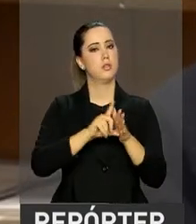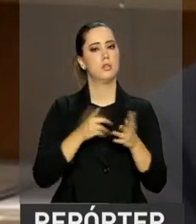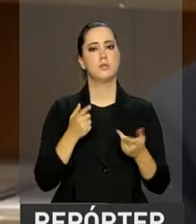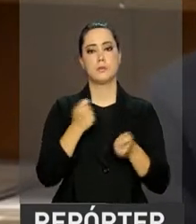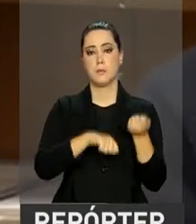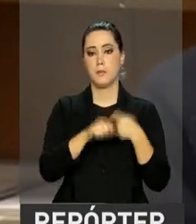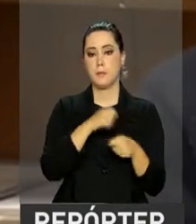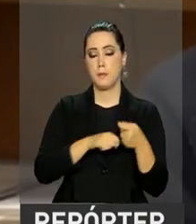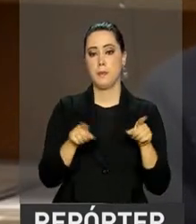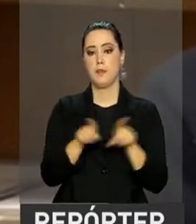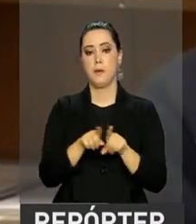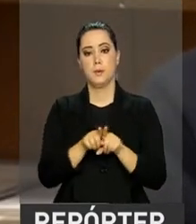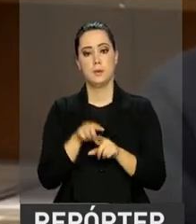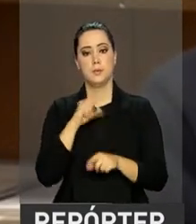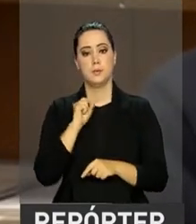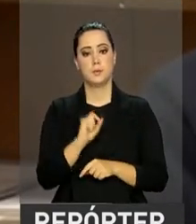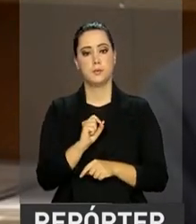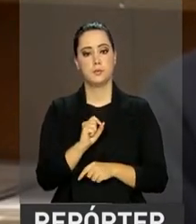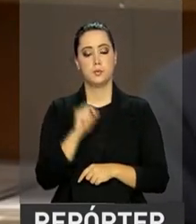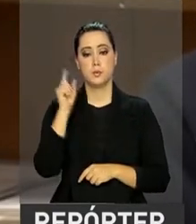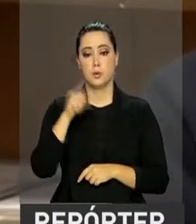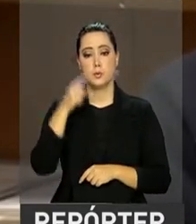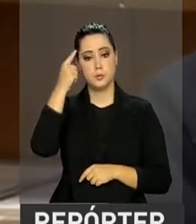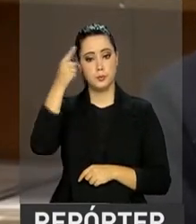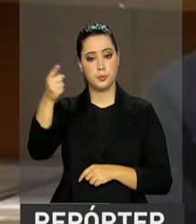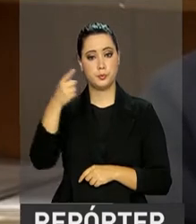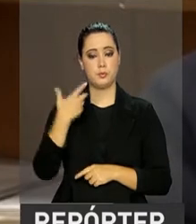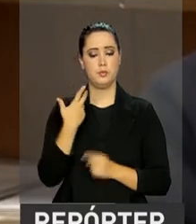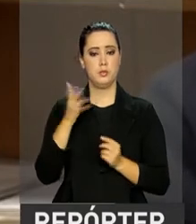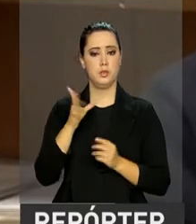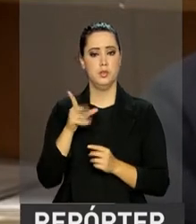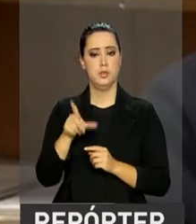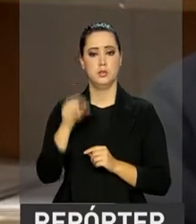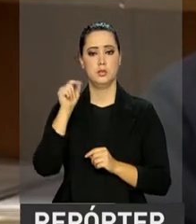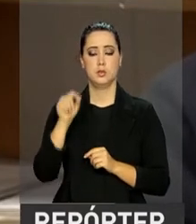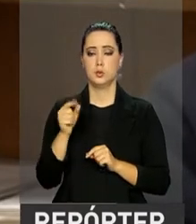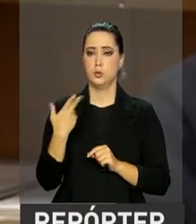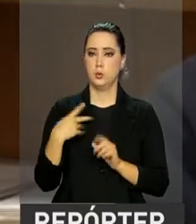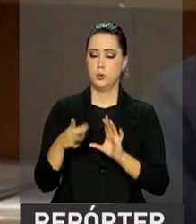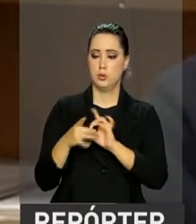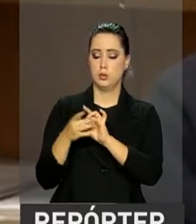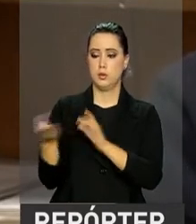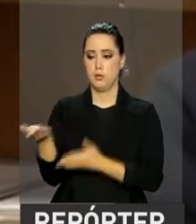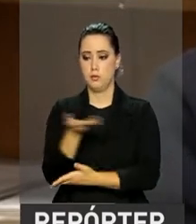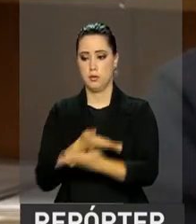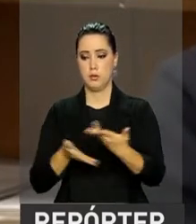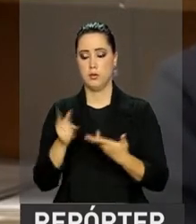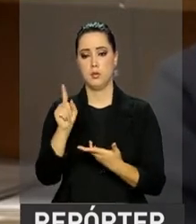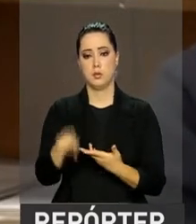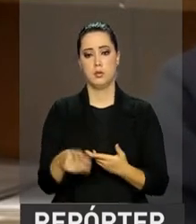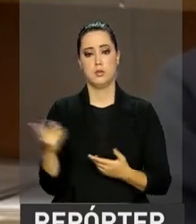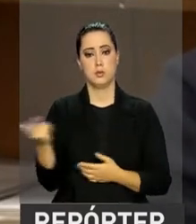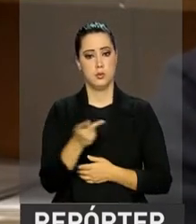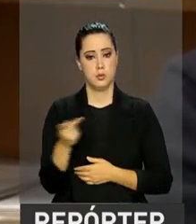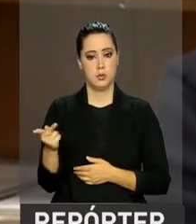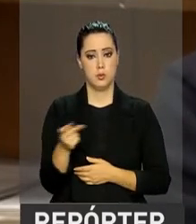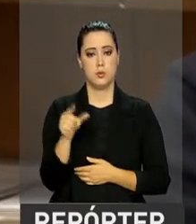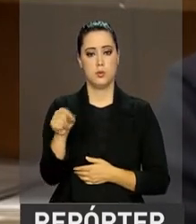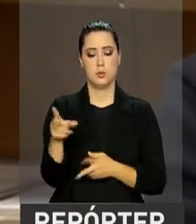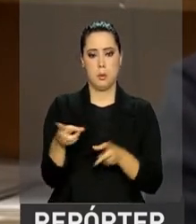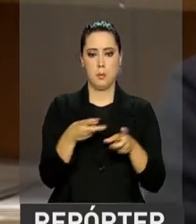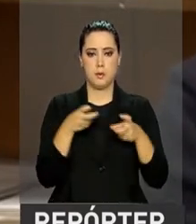economia então o que essa idéia da prevalência do negociado vai proporcionar é que os dois lados